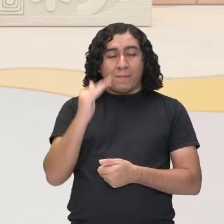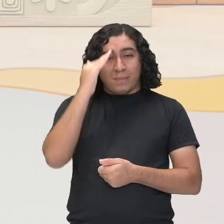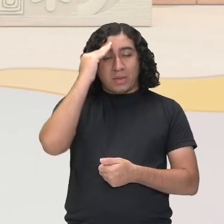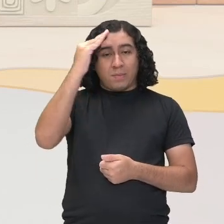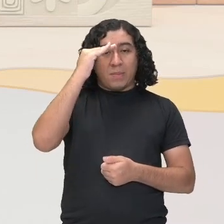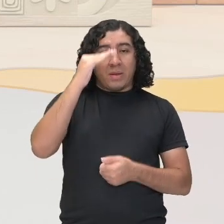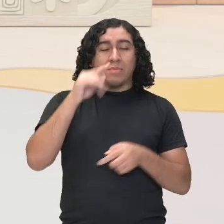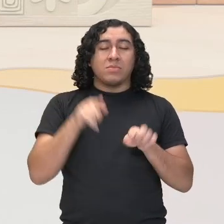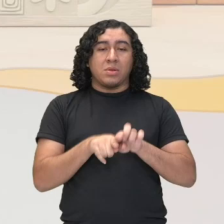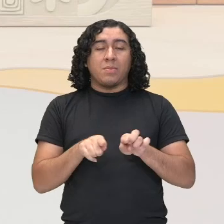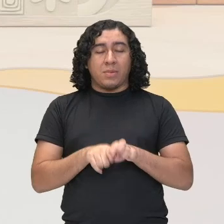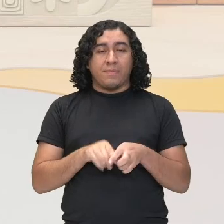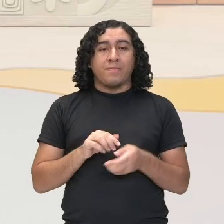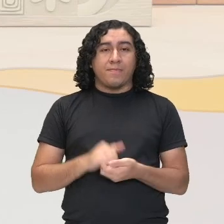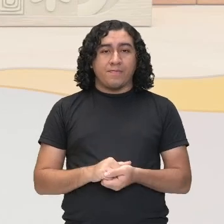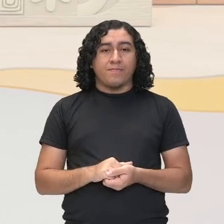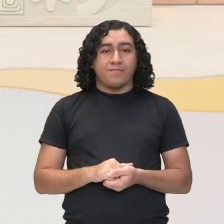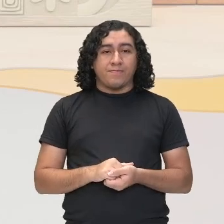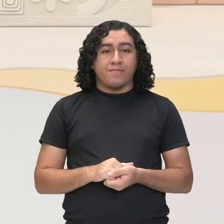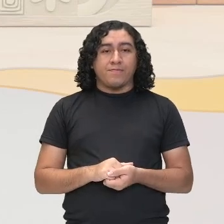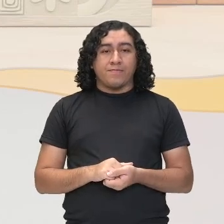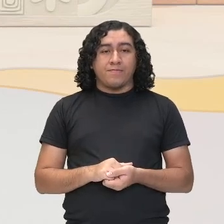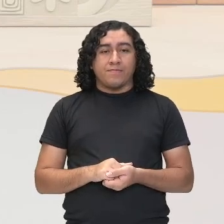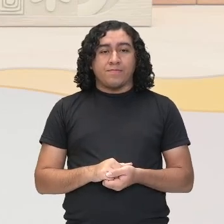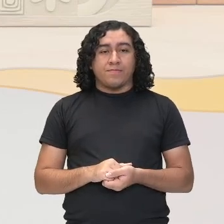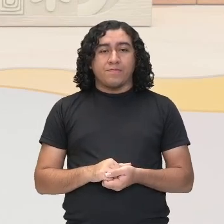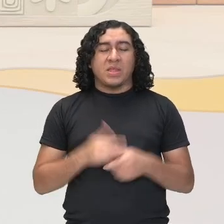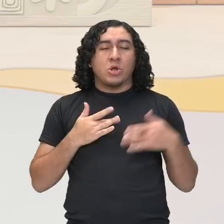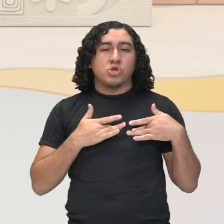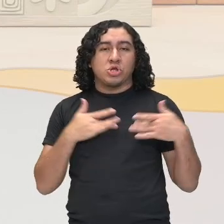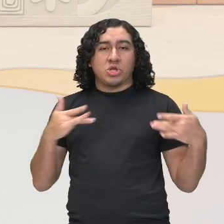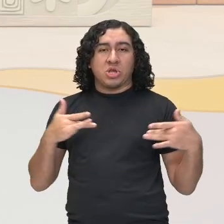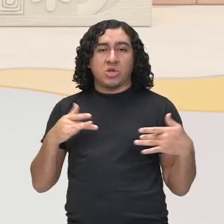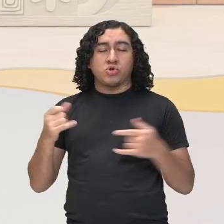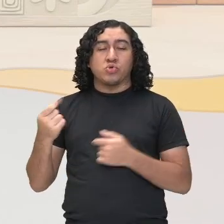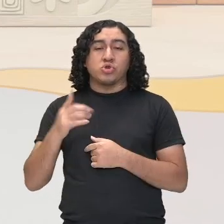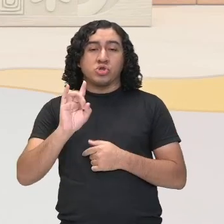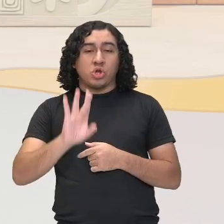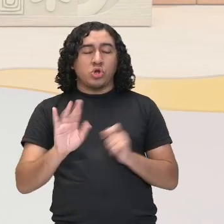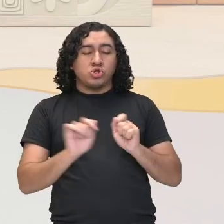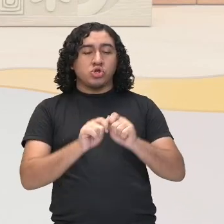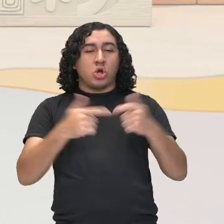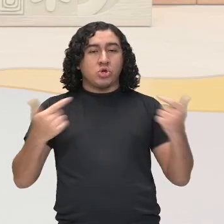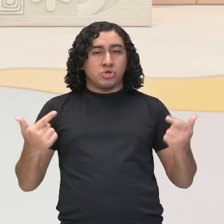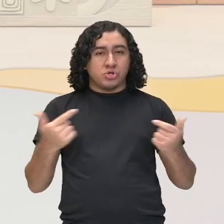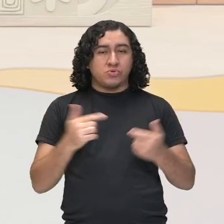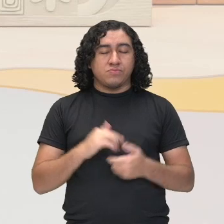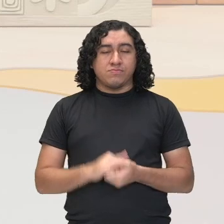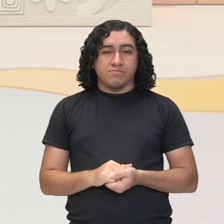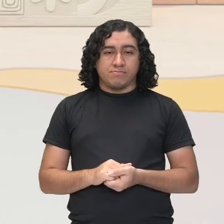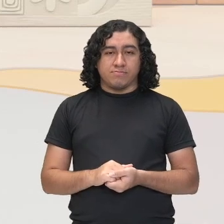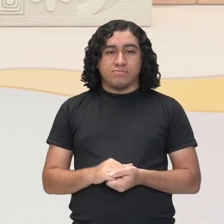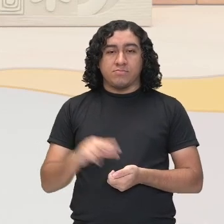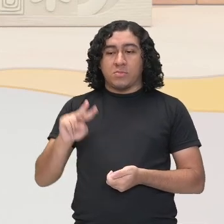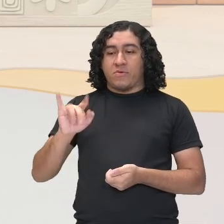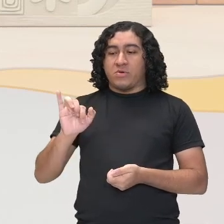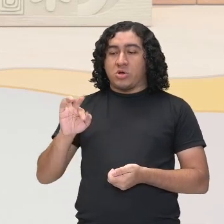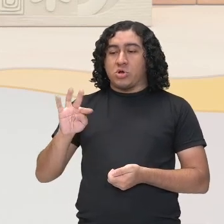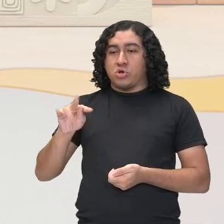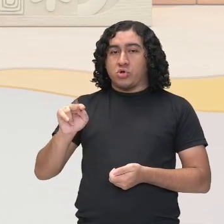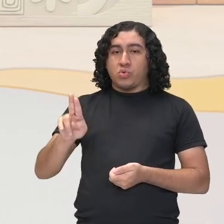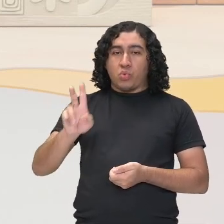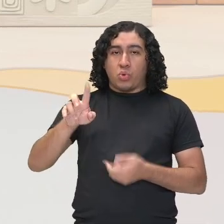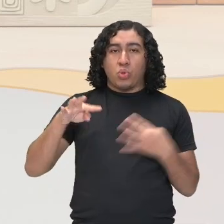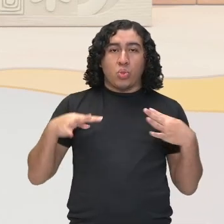alguma tradução, até a virtude, do que contar apenas com a sorte. Virtude é toda a característica de